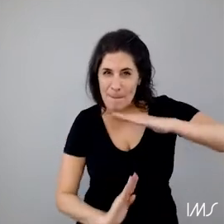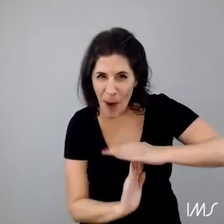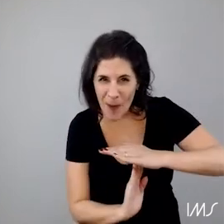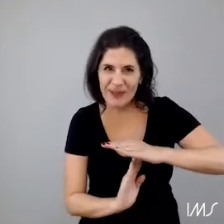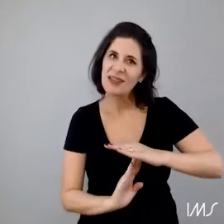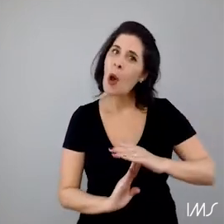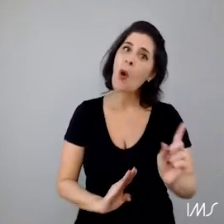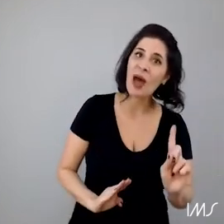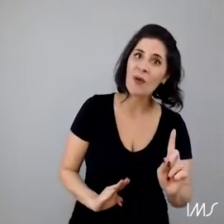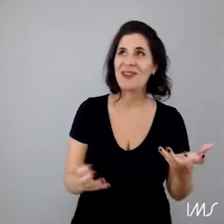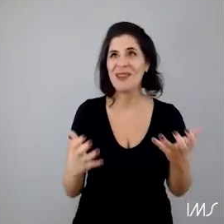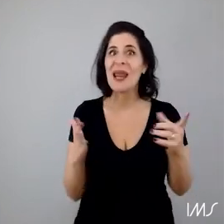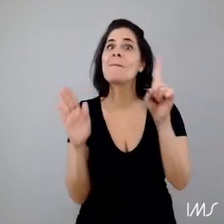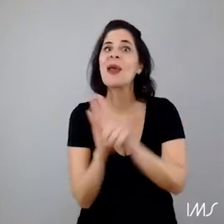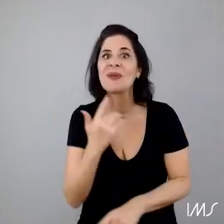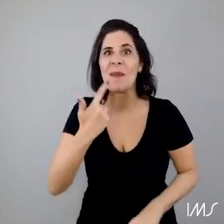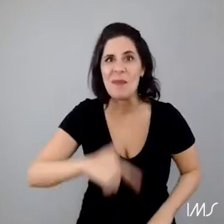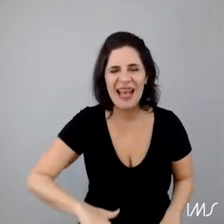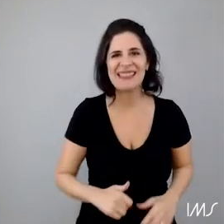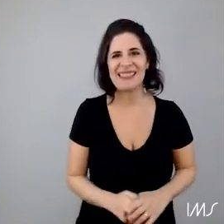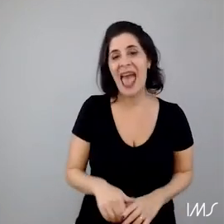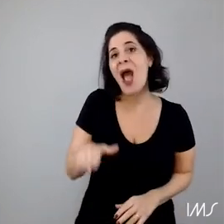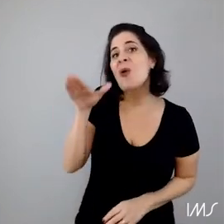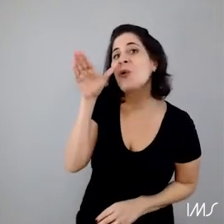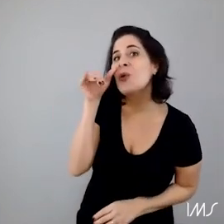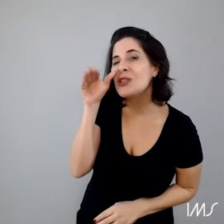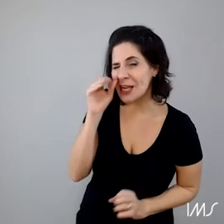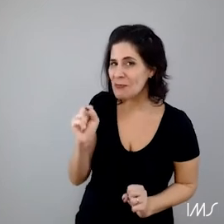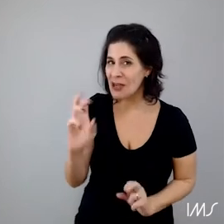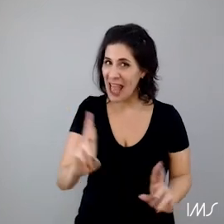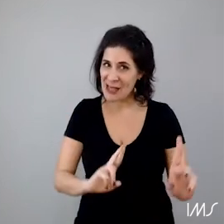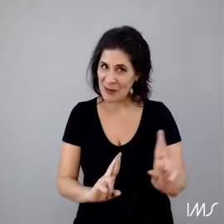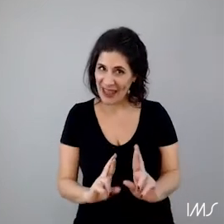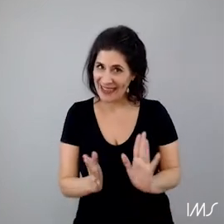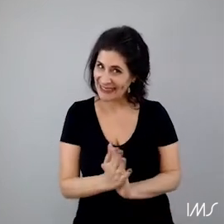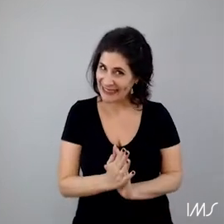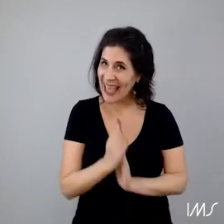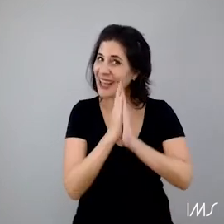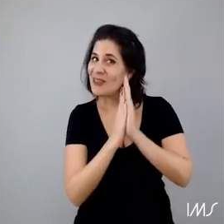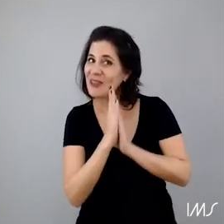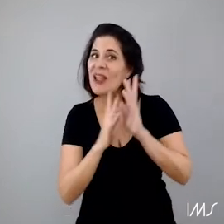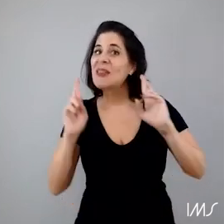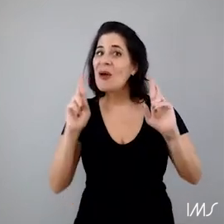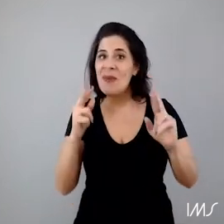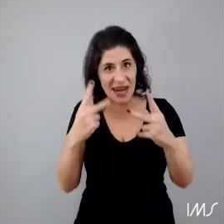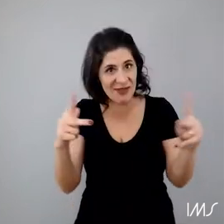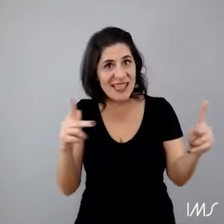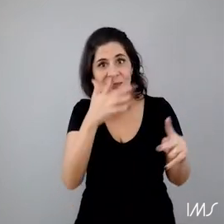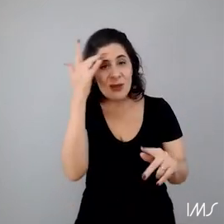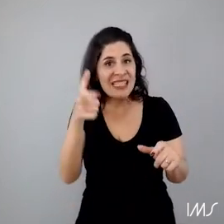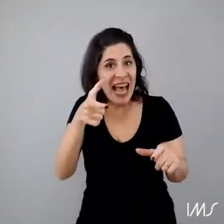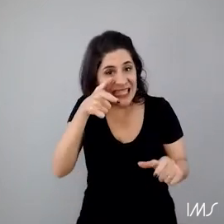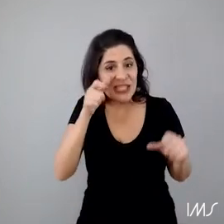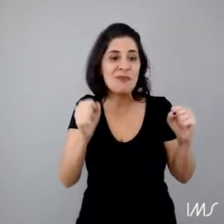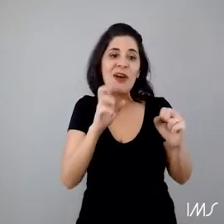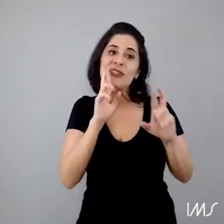E esperando também que o público se manifeste. Boris, o autor do prefácio do seu primeiro livro, Viagem